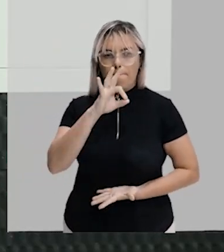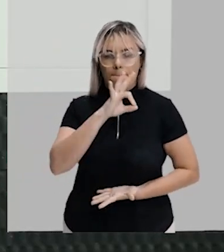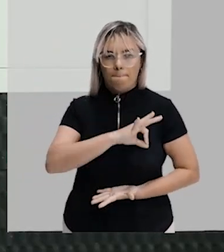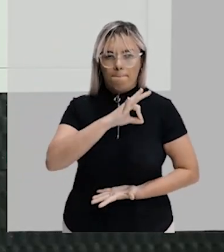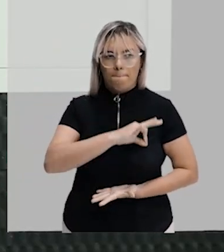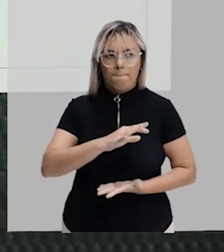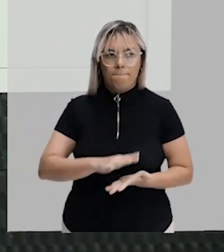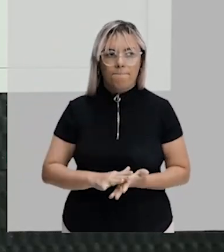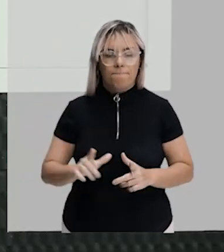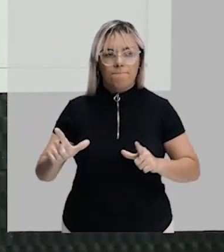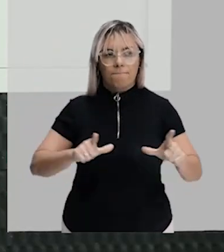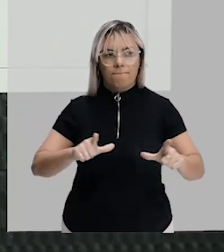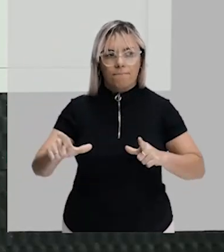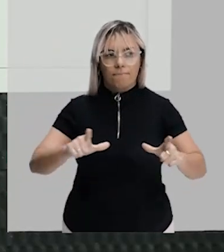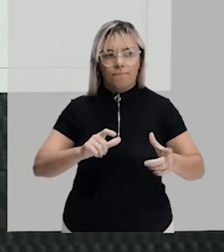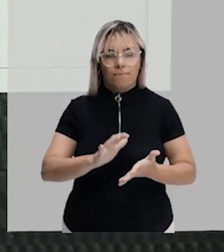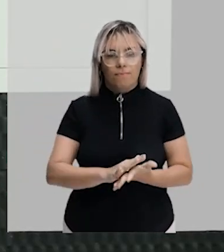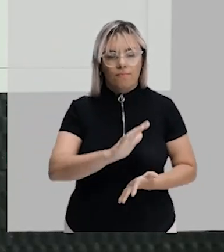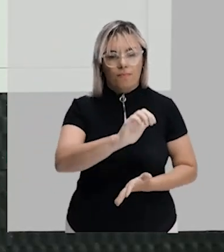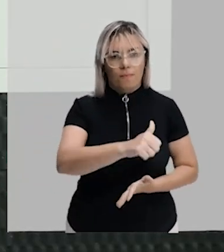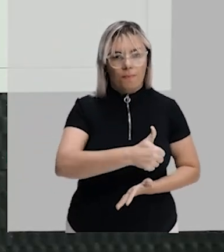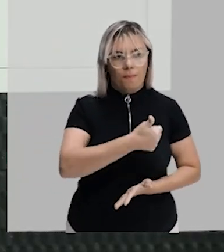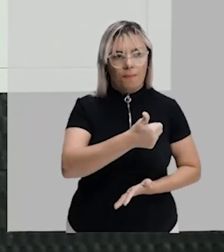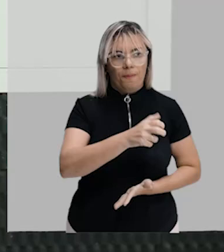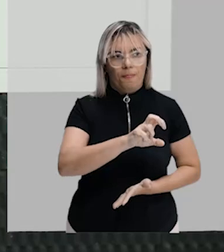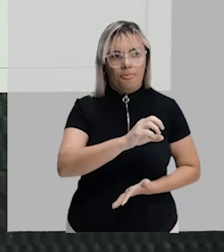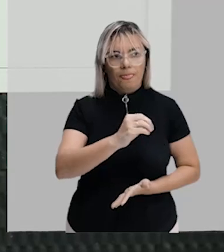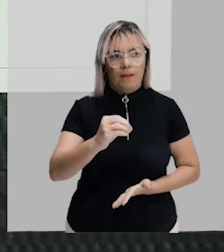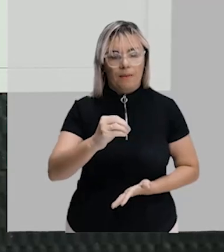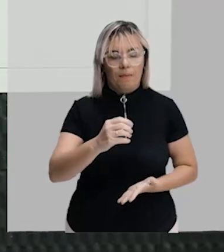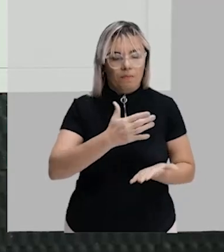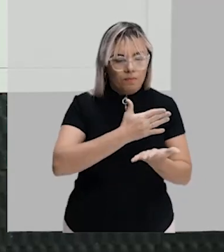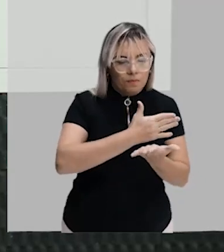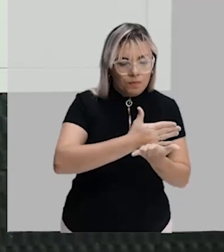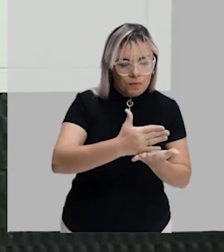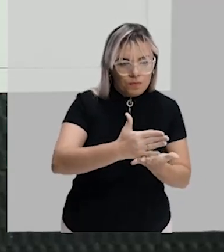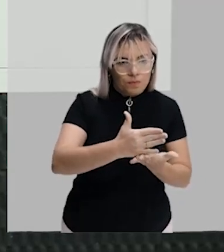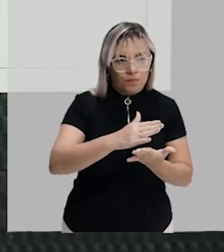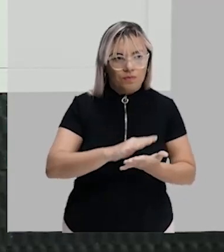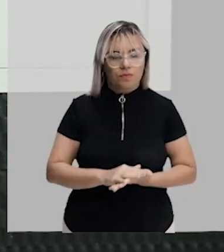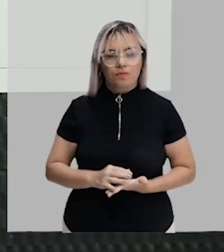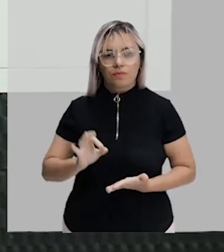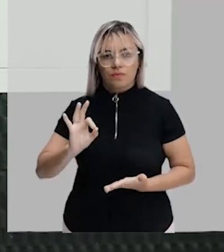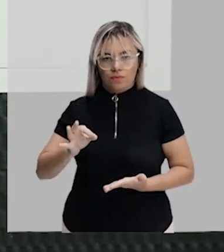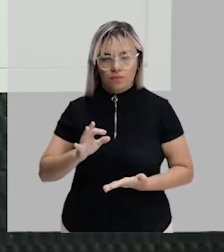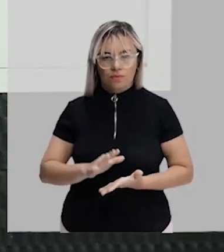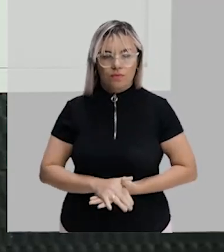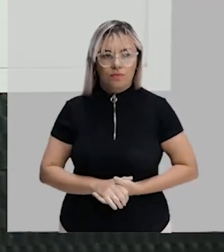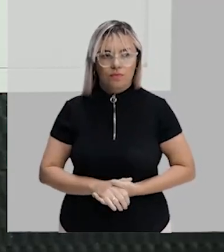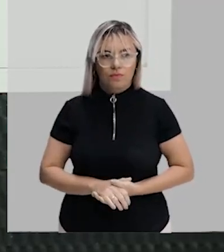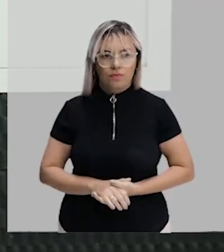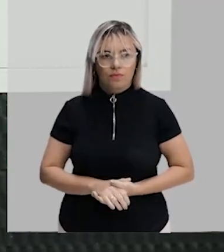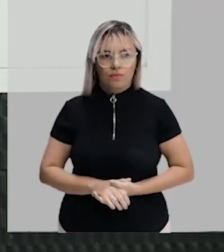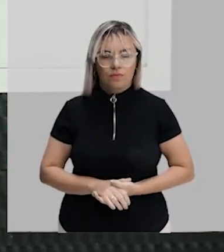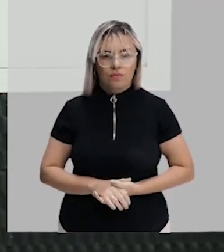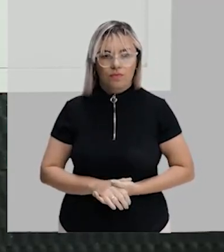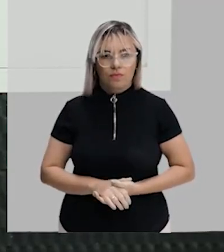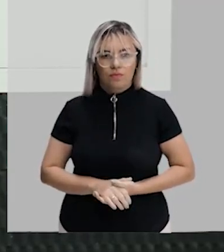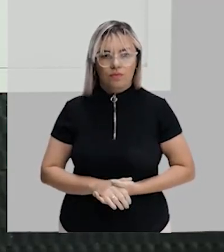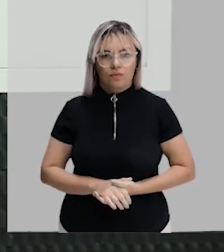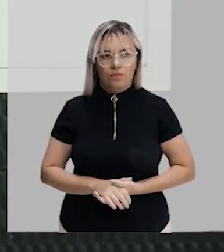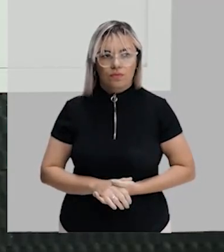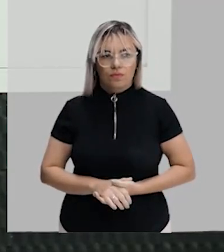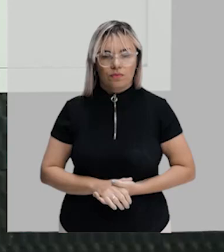1.500. O salário inicial era R$ 1.500, certo? Beleza. Tá aqui o salário deles era